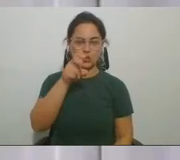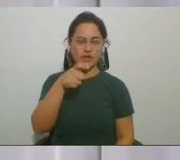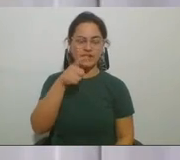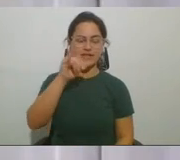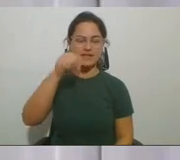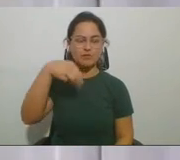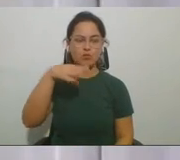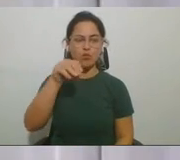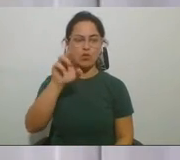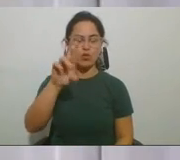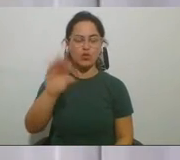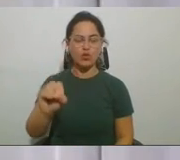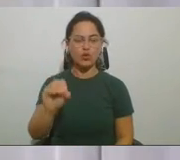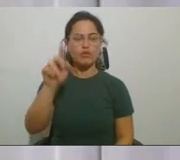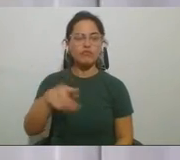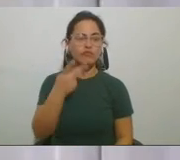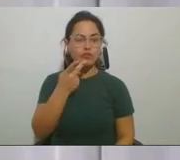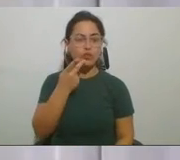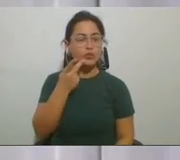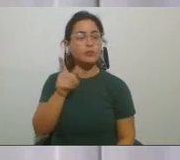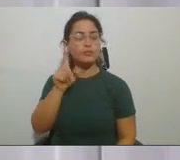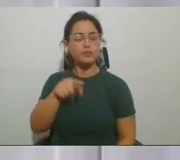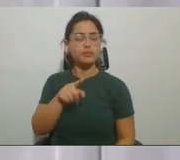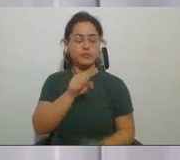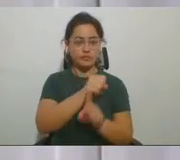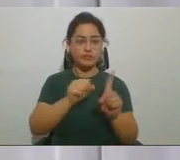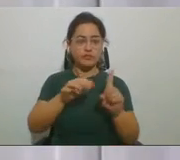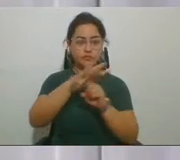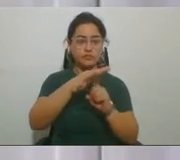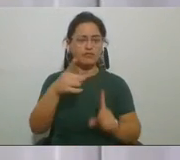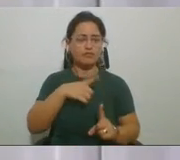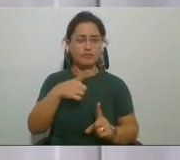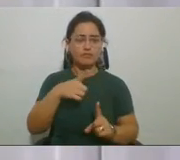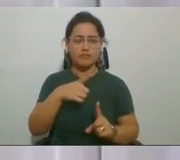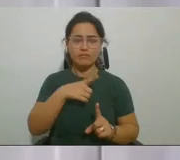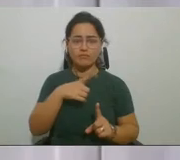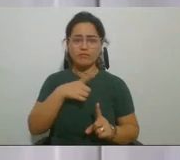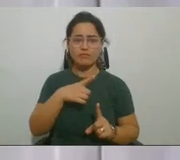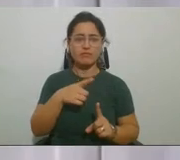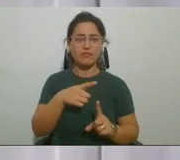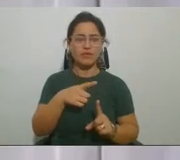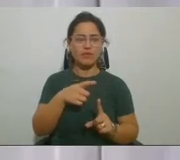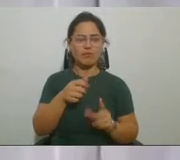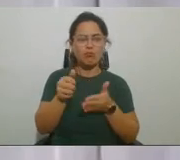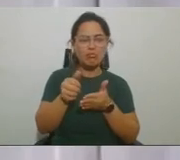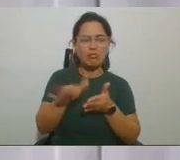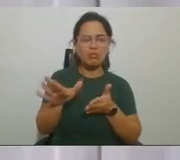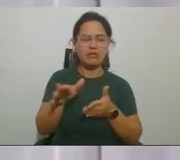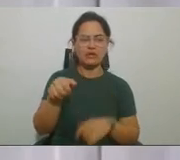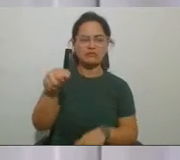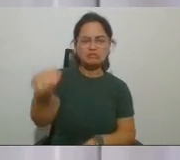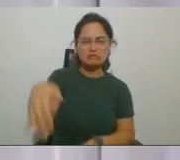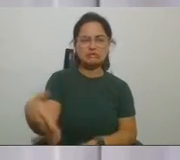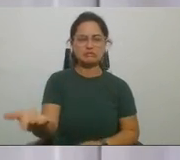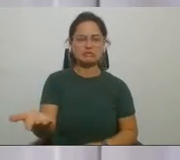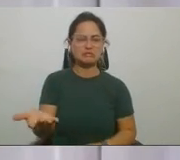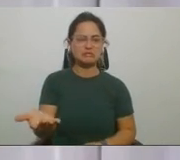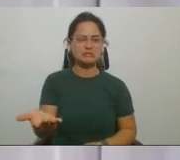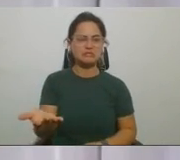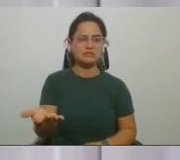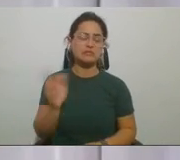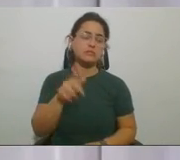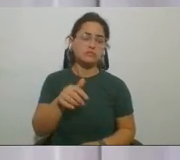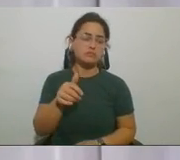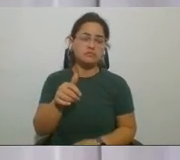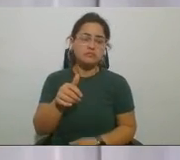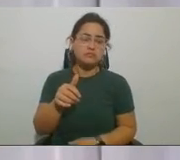a uma sociedade que faz detritos, descarta as feministas em geral, que